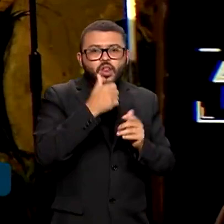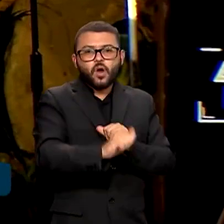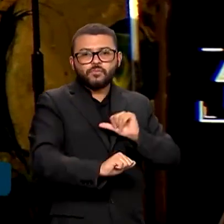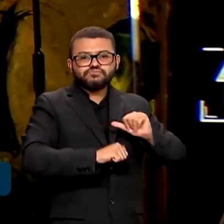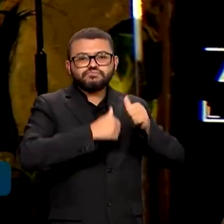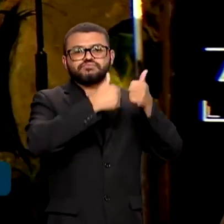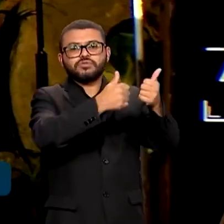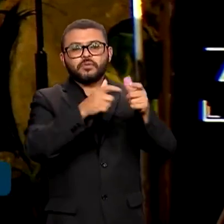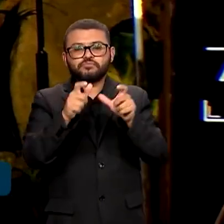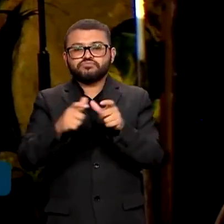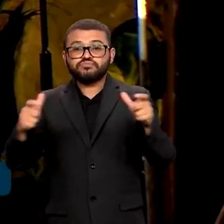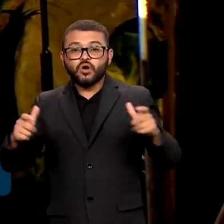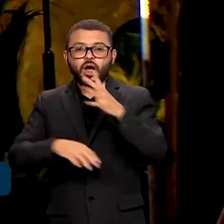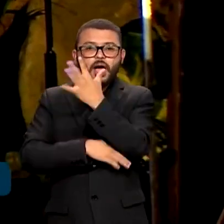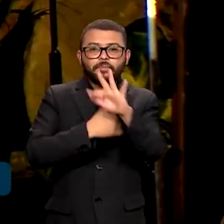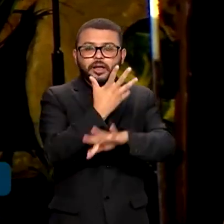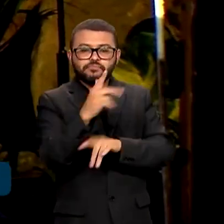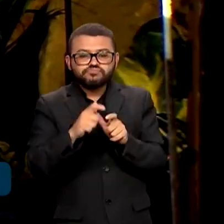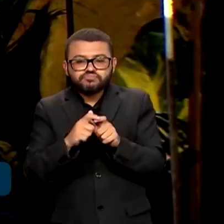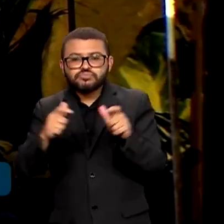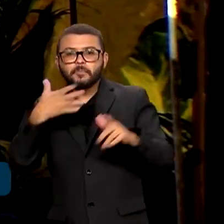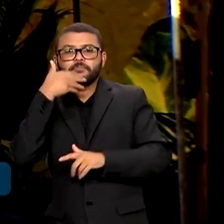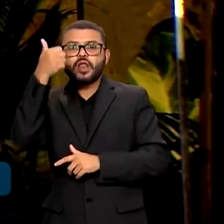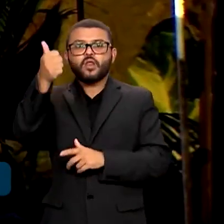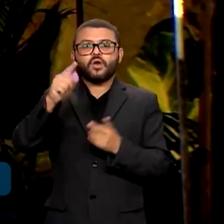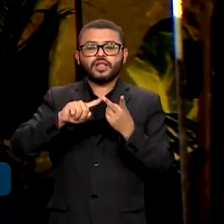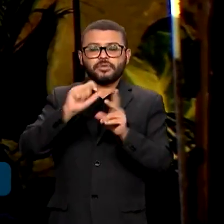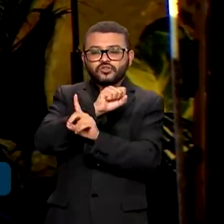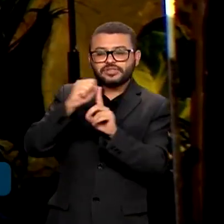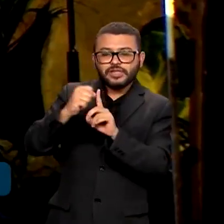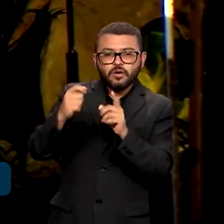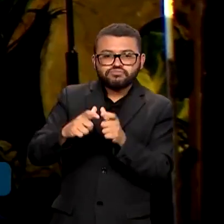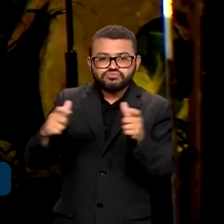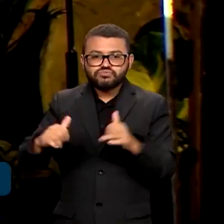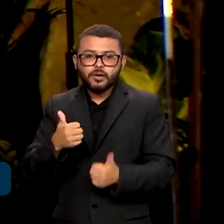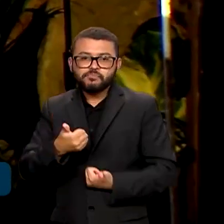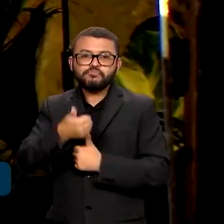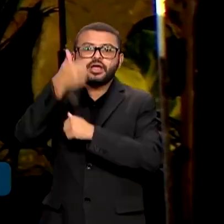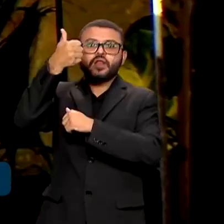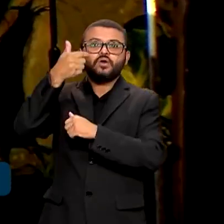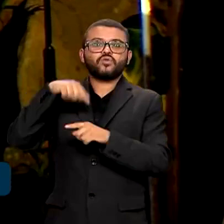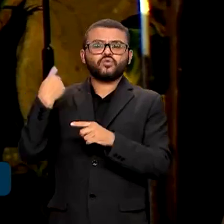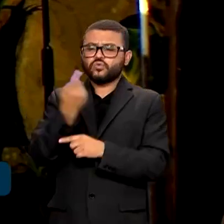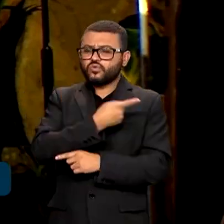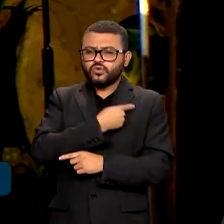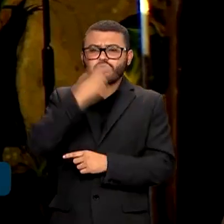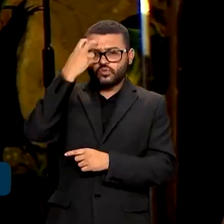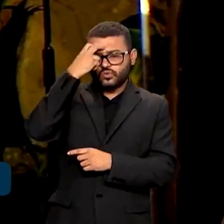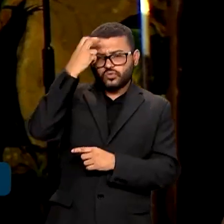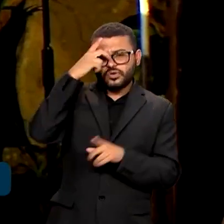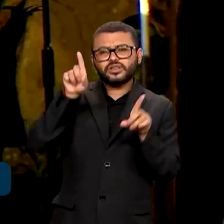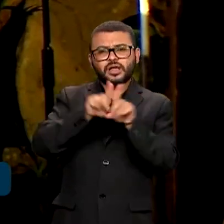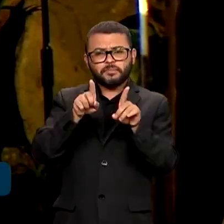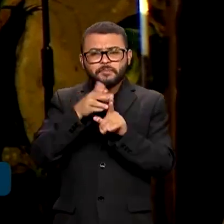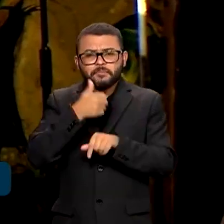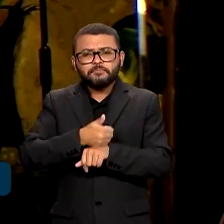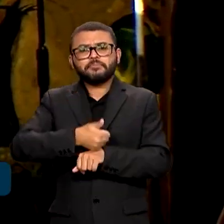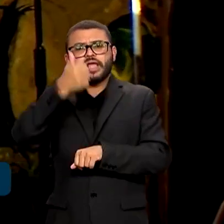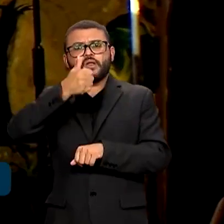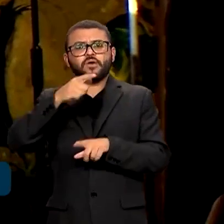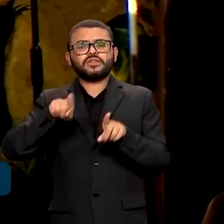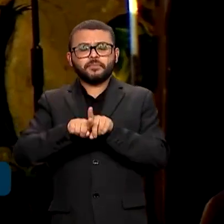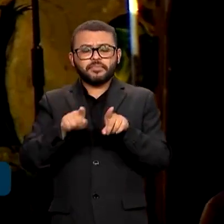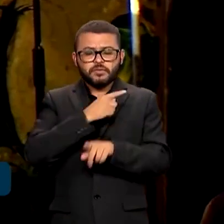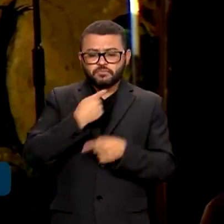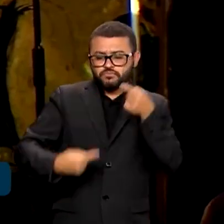sua dimensão ambiental, na sua dimensão social, na sua dimensão cultural, na sua dimensão